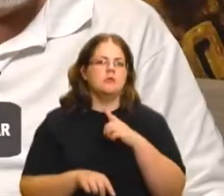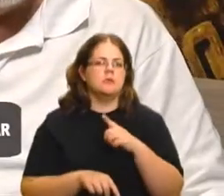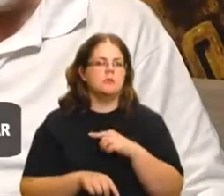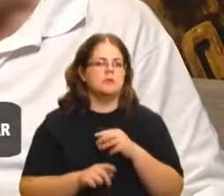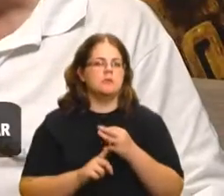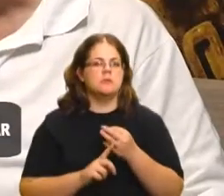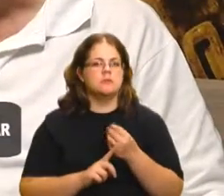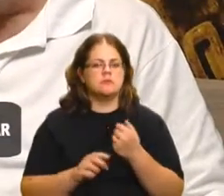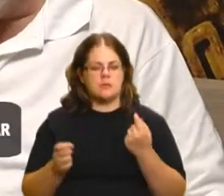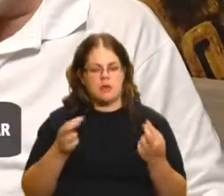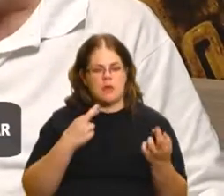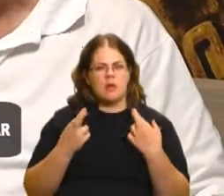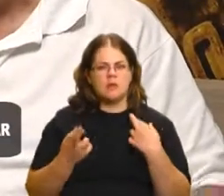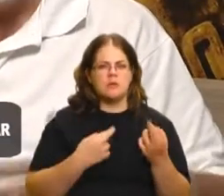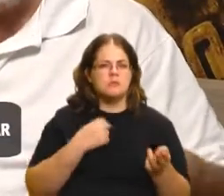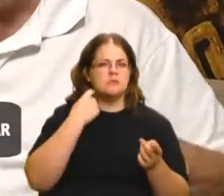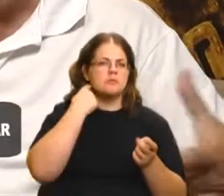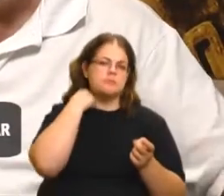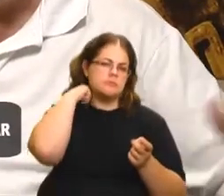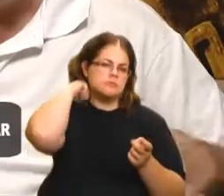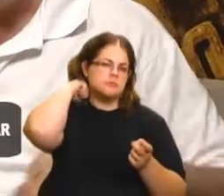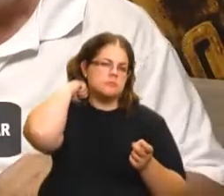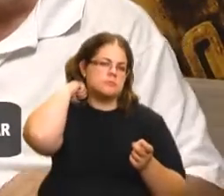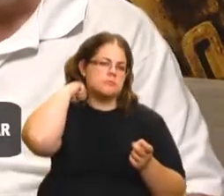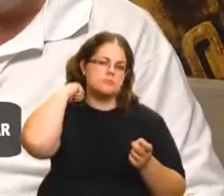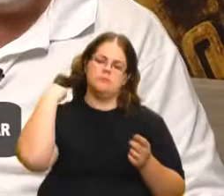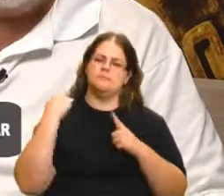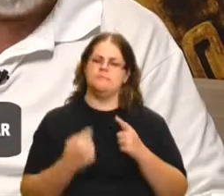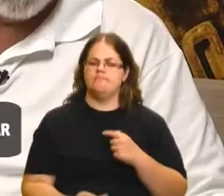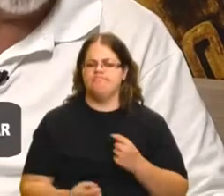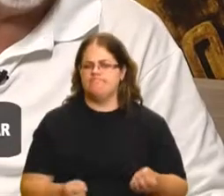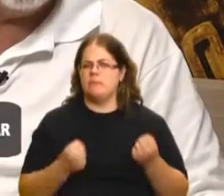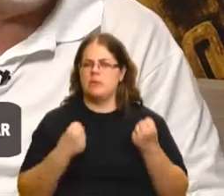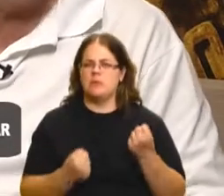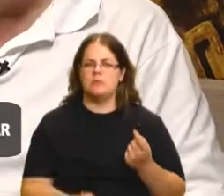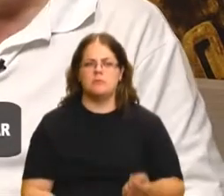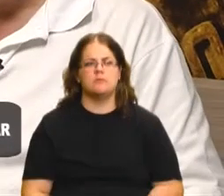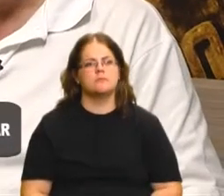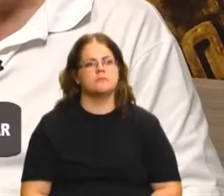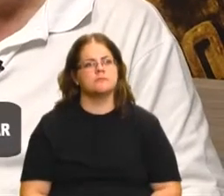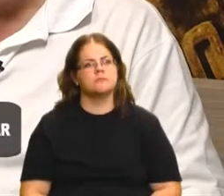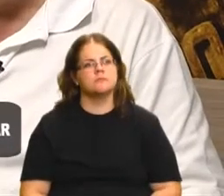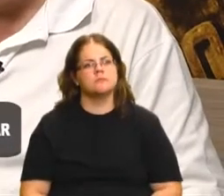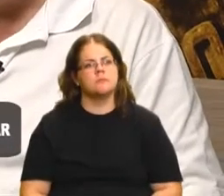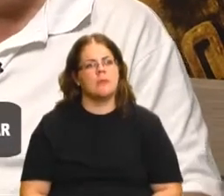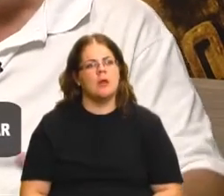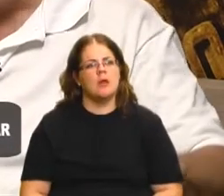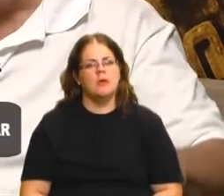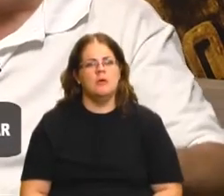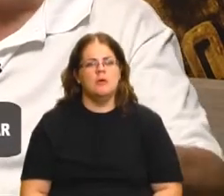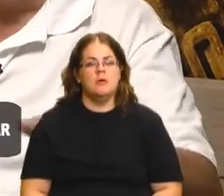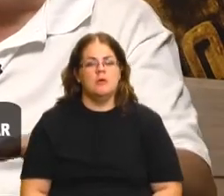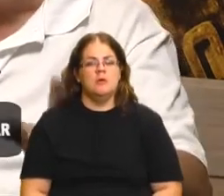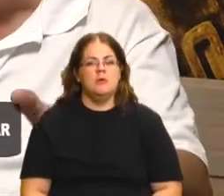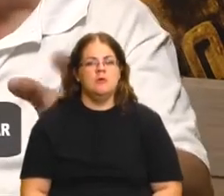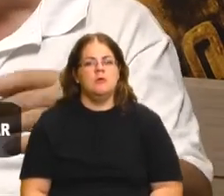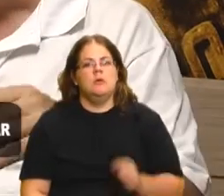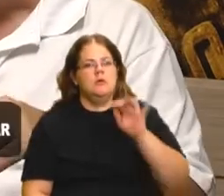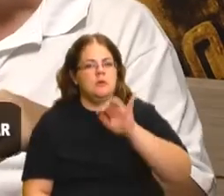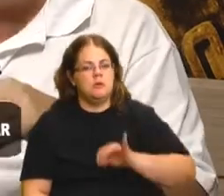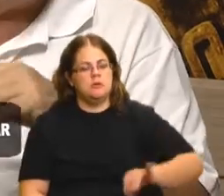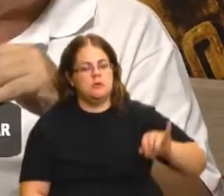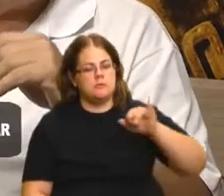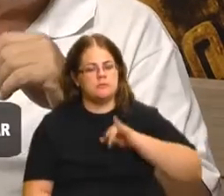tinham relações de clientela, formaram uma rede de clientelismo pesada, né? E é interessante que